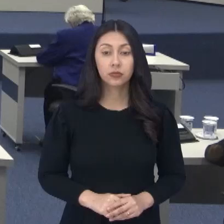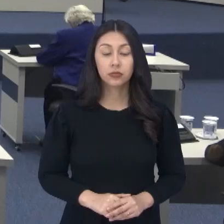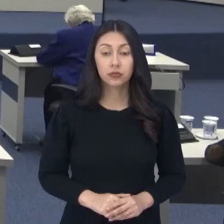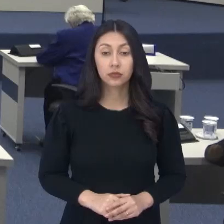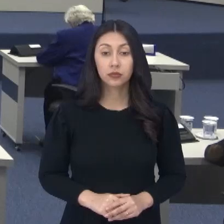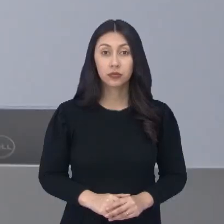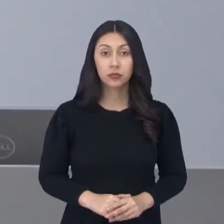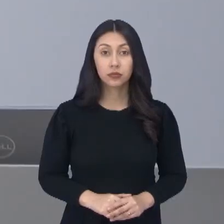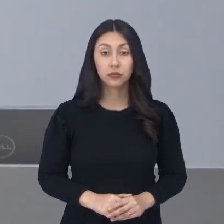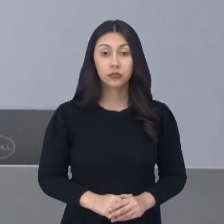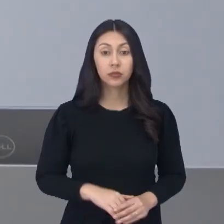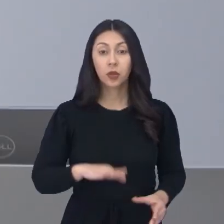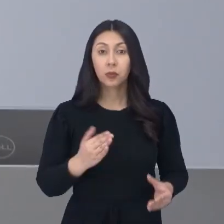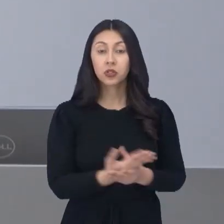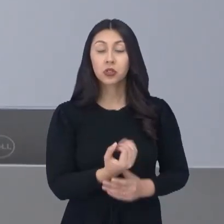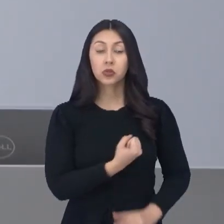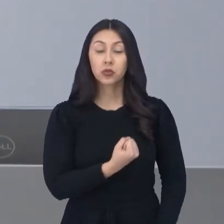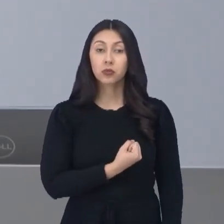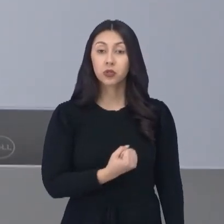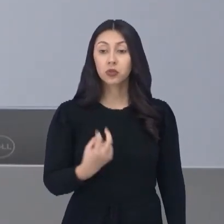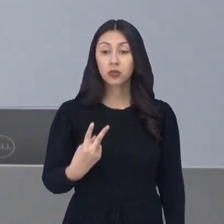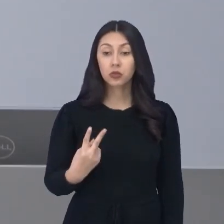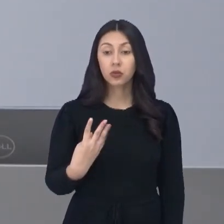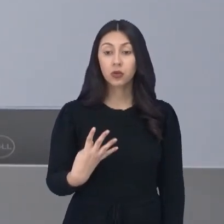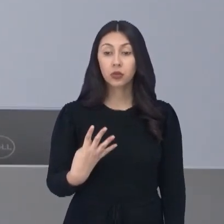O processo é o 248.